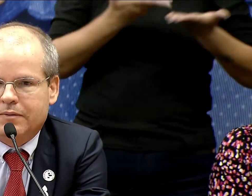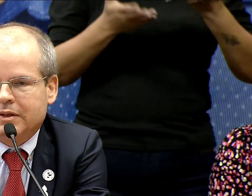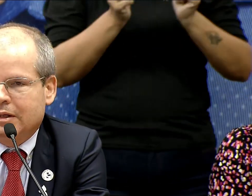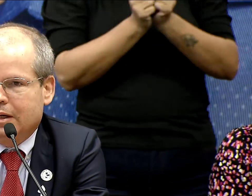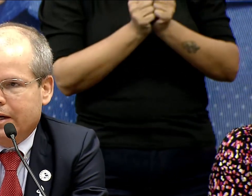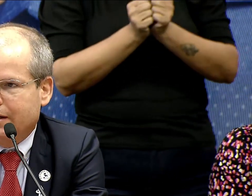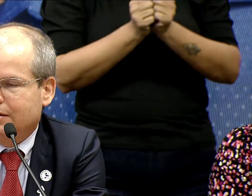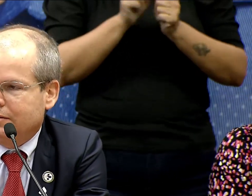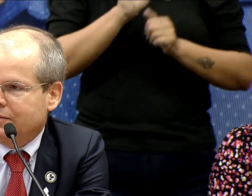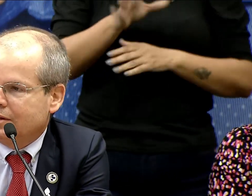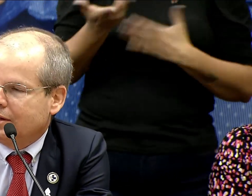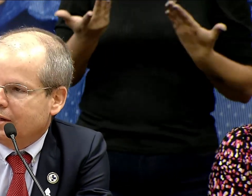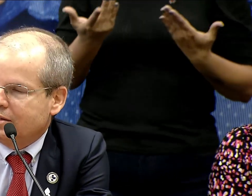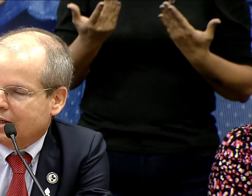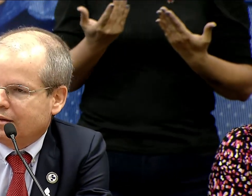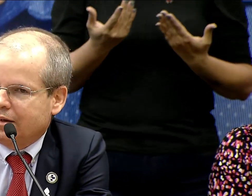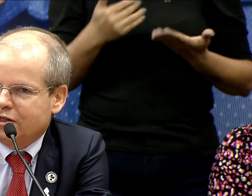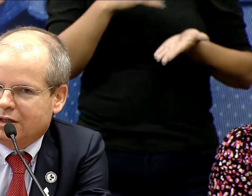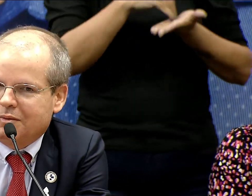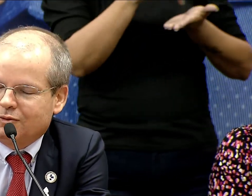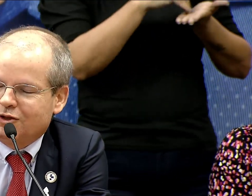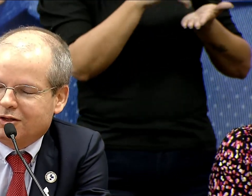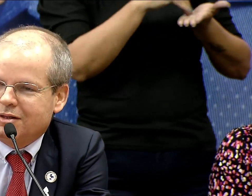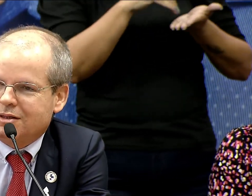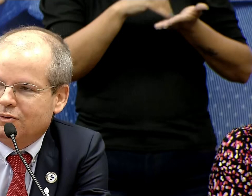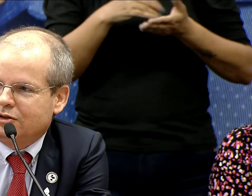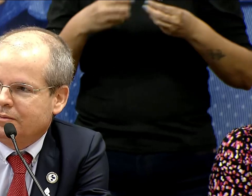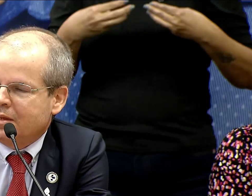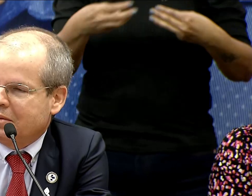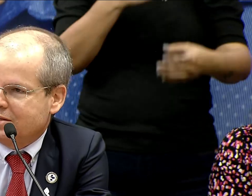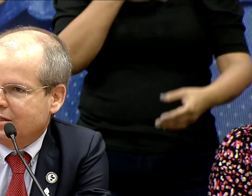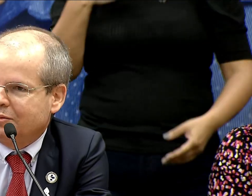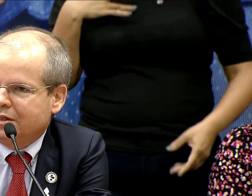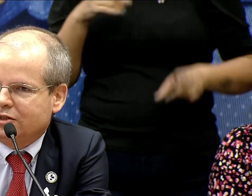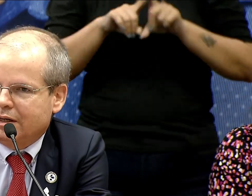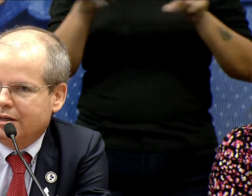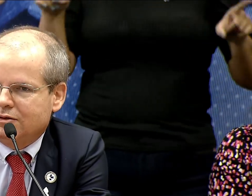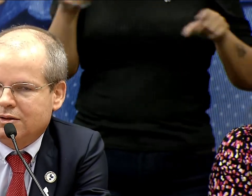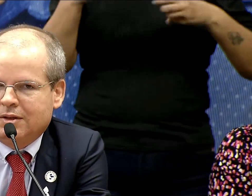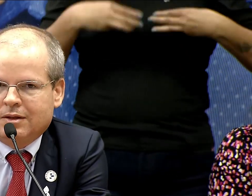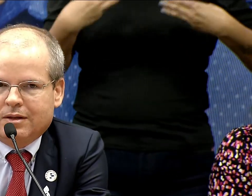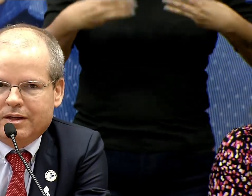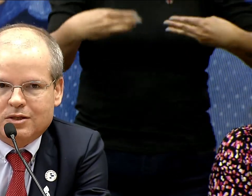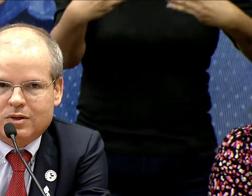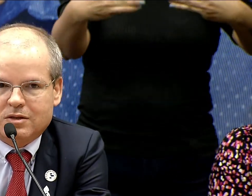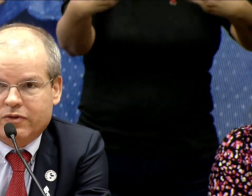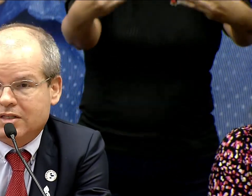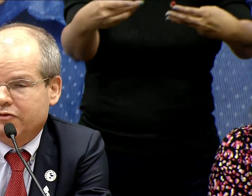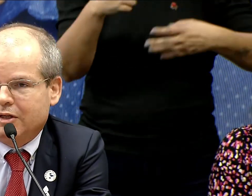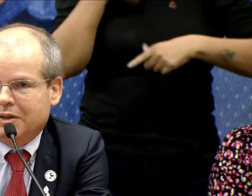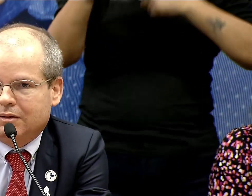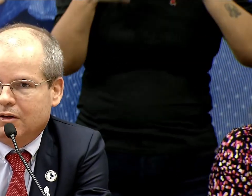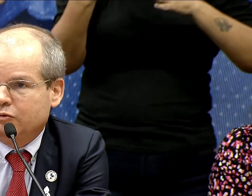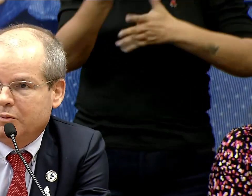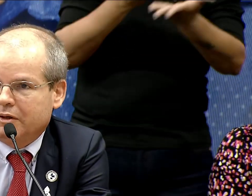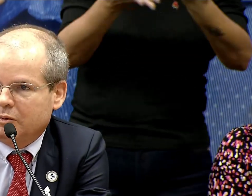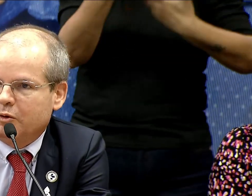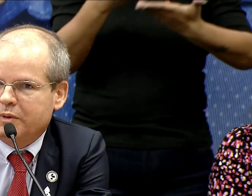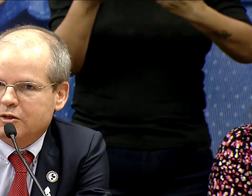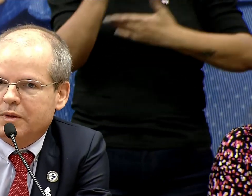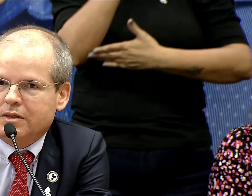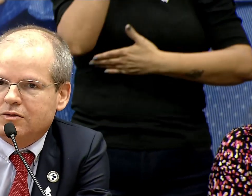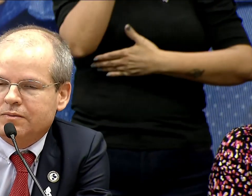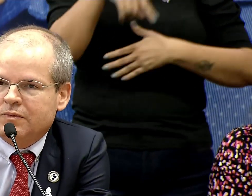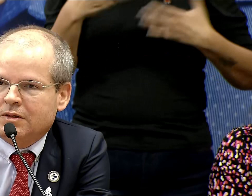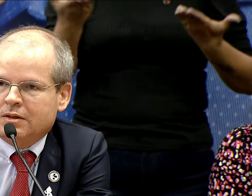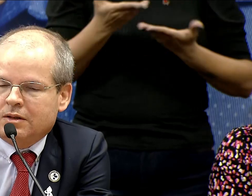só entre secretarias no Ministério da Saúde, mas entre ministérios, essa atuação vai ser fundamental e o momento é